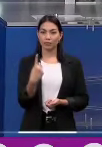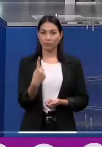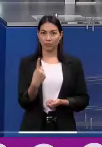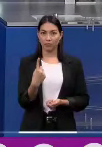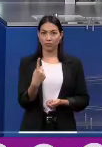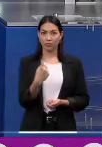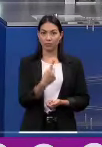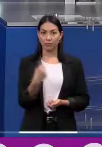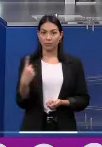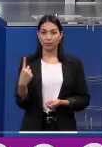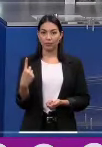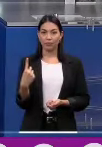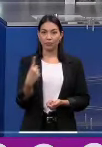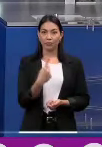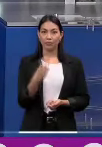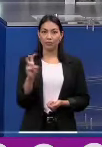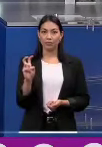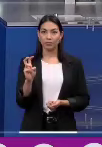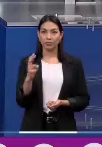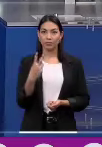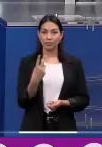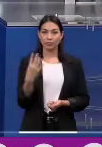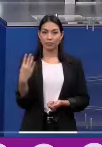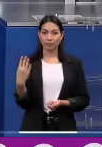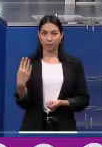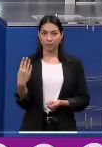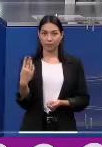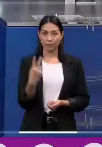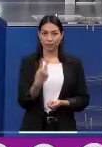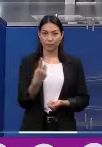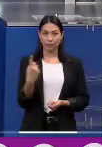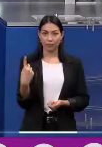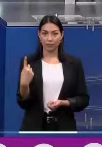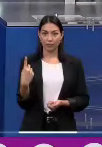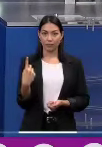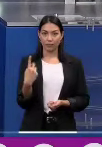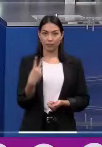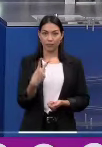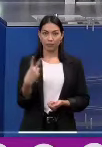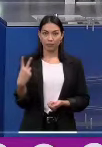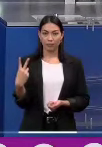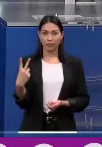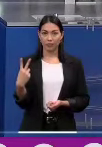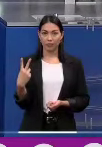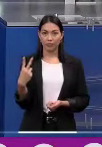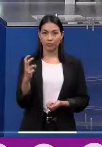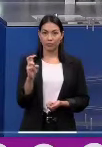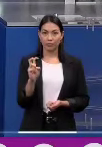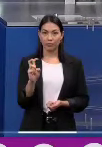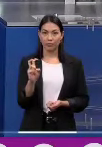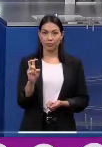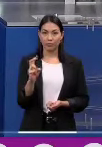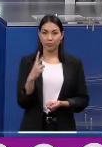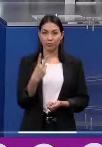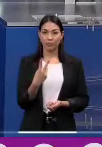1, 11, 15, 24, 21, 22,